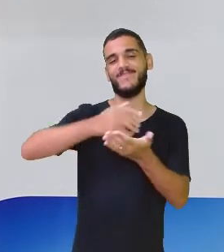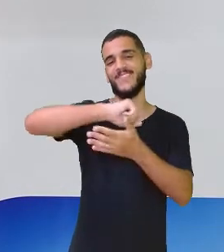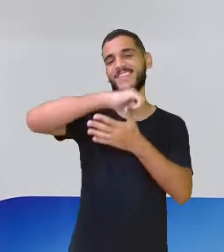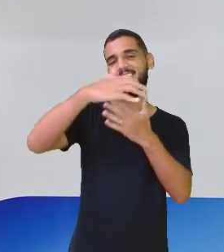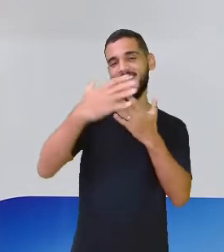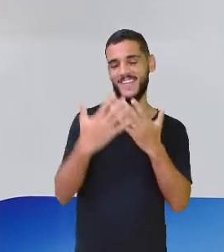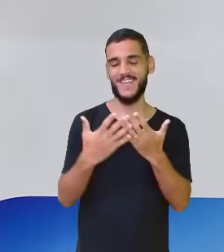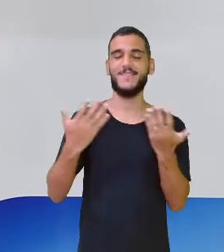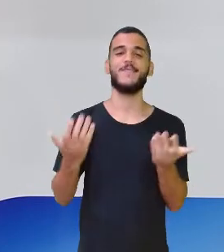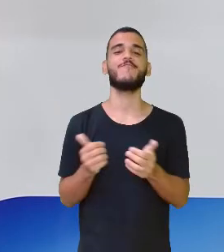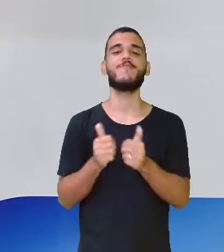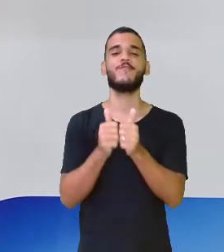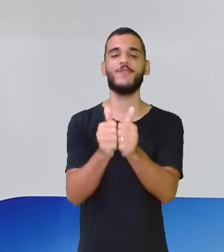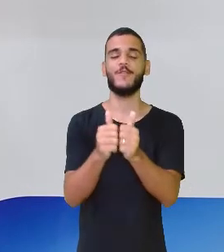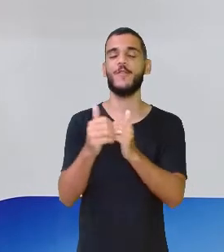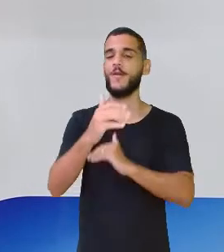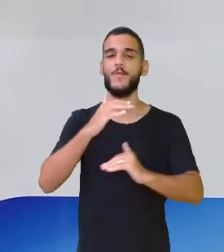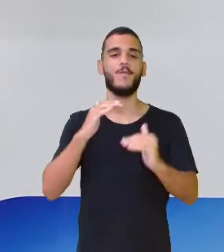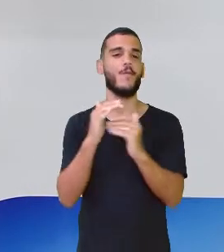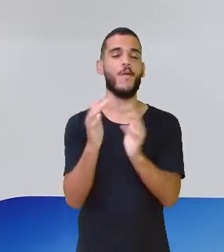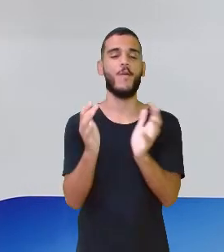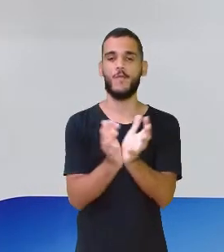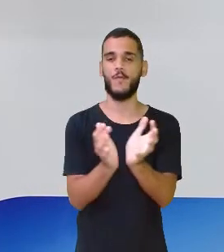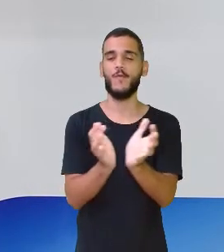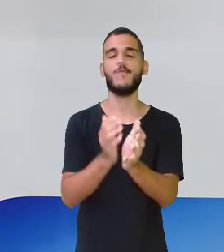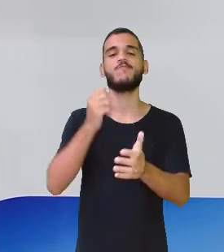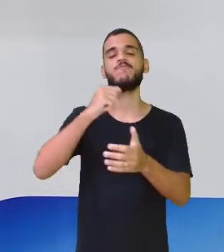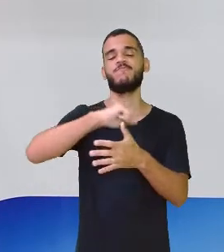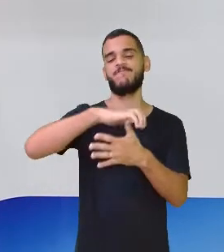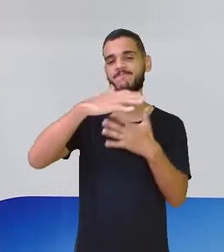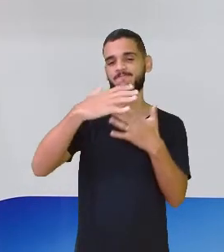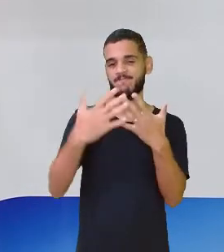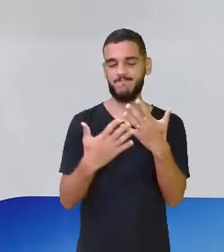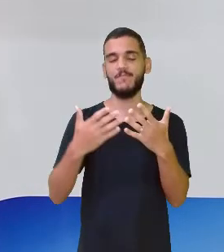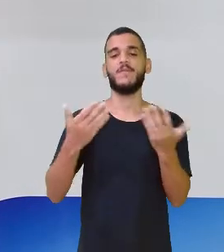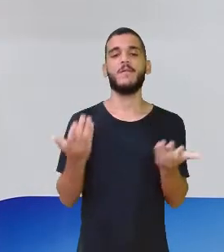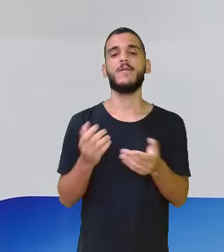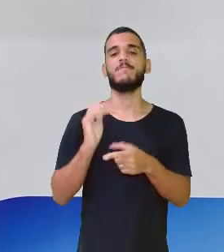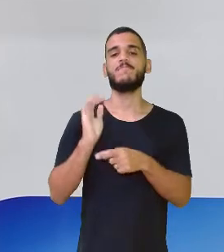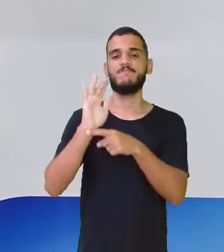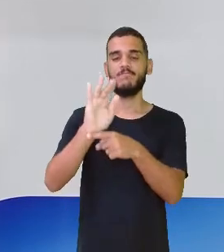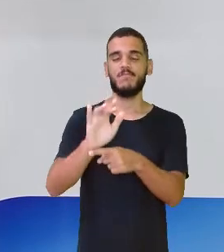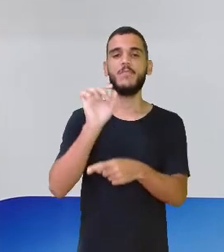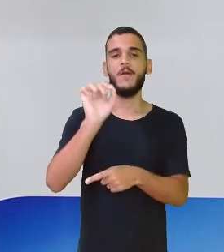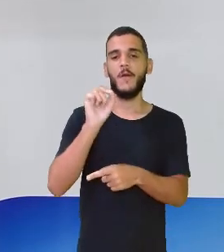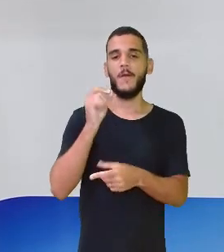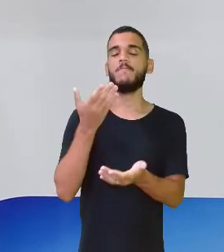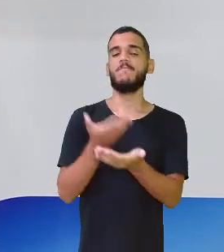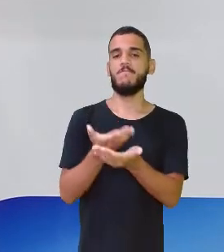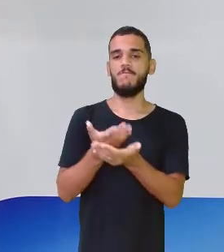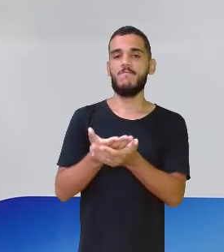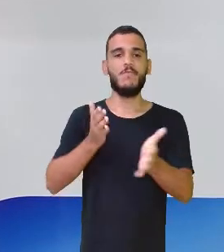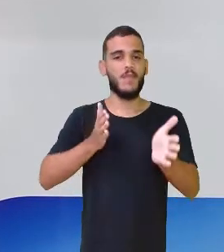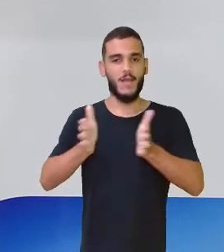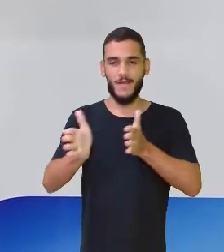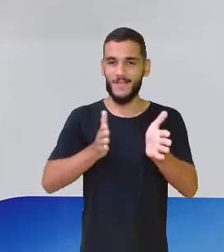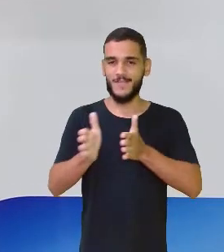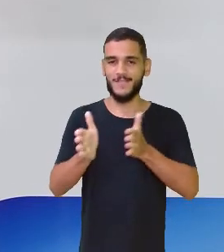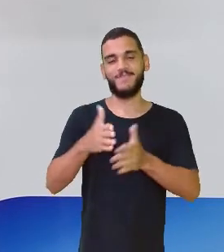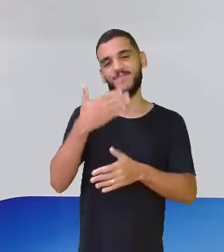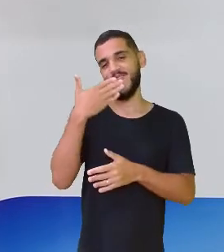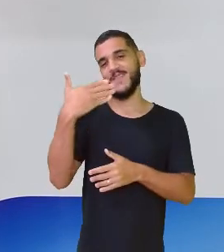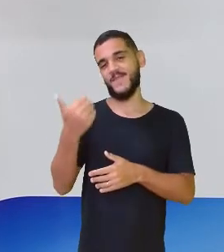de Libras, que junto com toda a equipe de intérprete de Libras nos ajudam para que nossas aulas se tornem